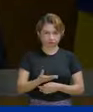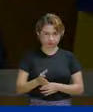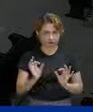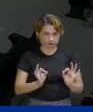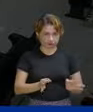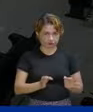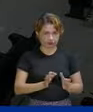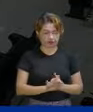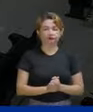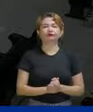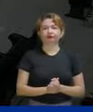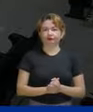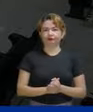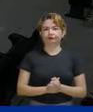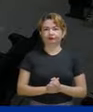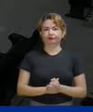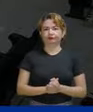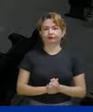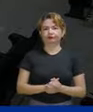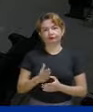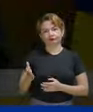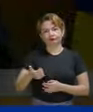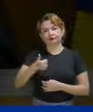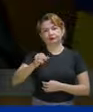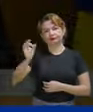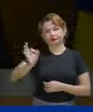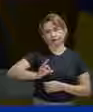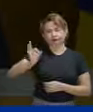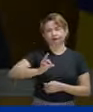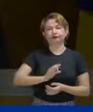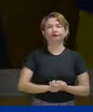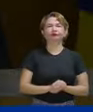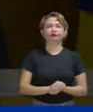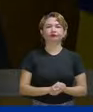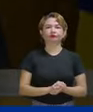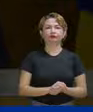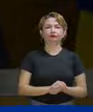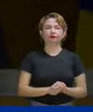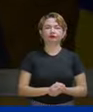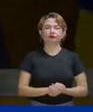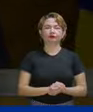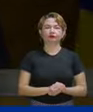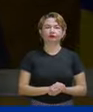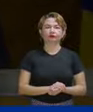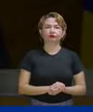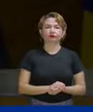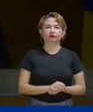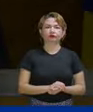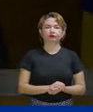doutora? Exato. Sim. E eles 10%, tá? Ok. É isso mesmo.